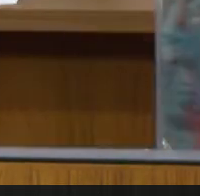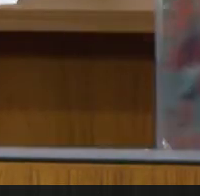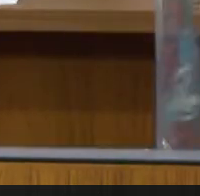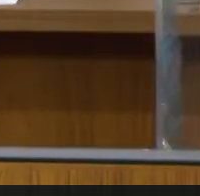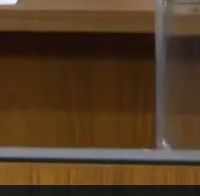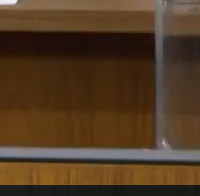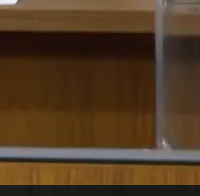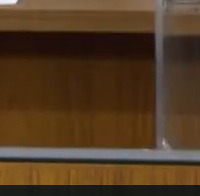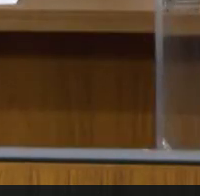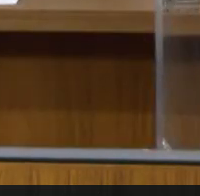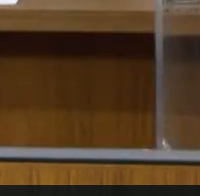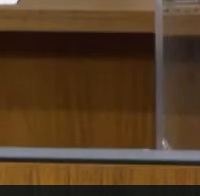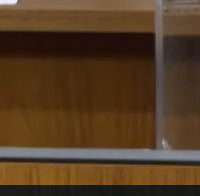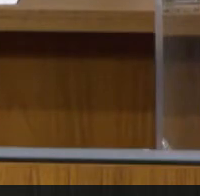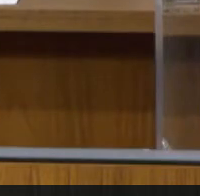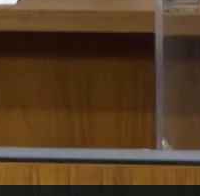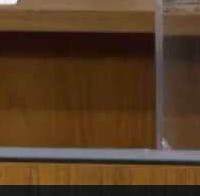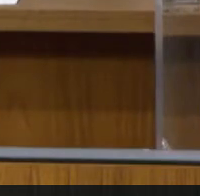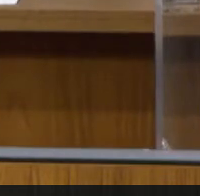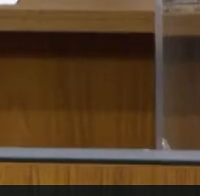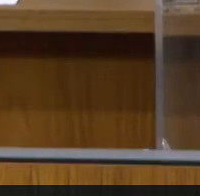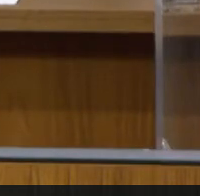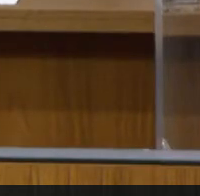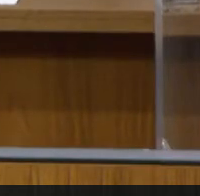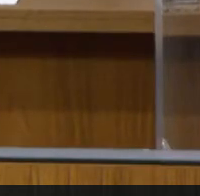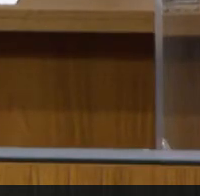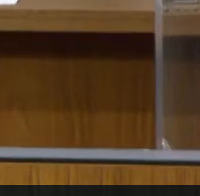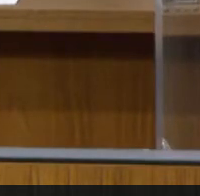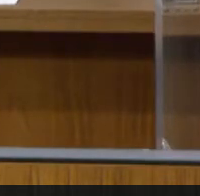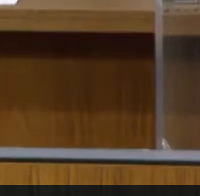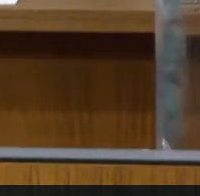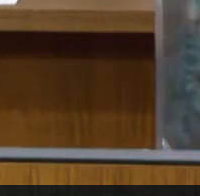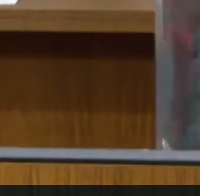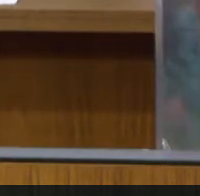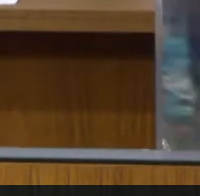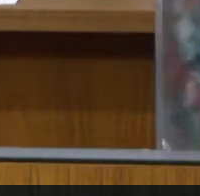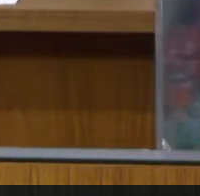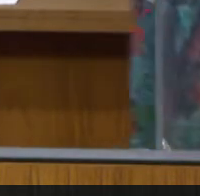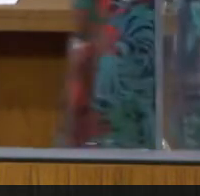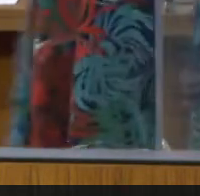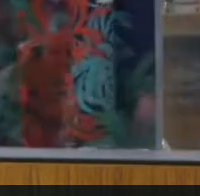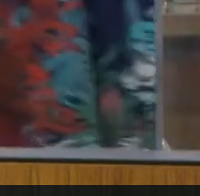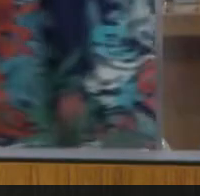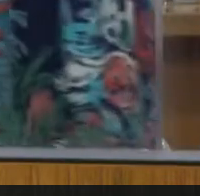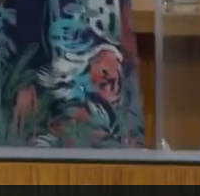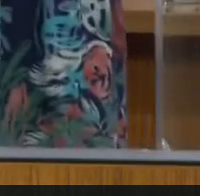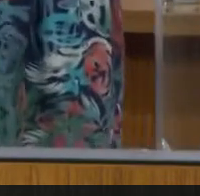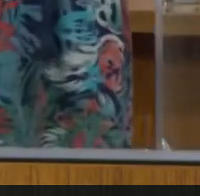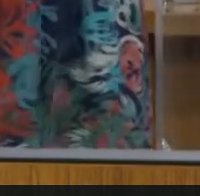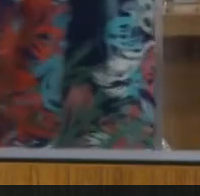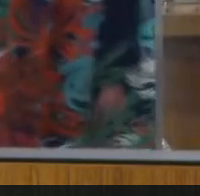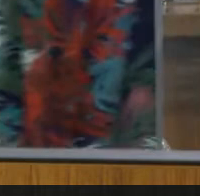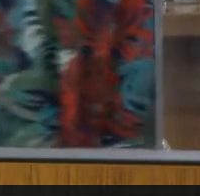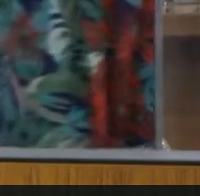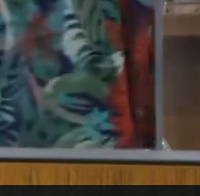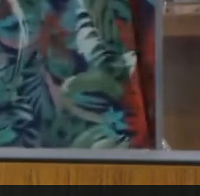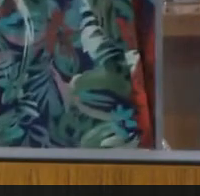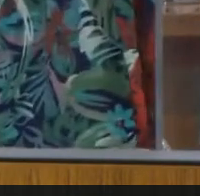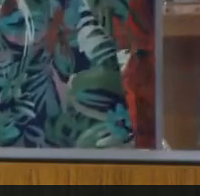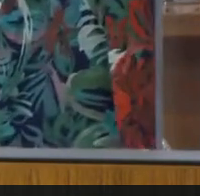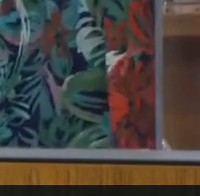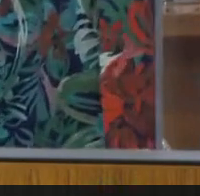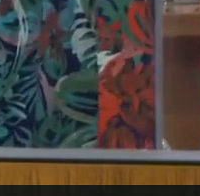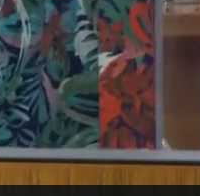no The L de 17 11/2021 mensagem número